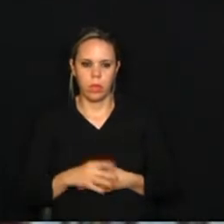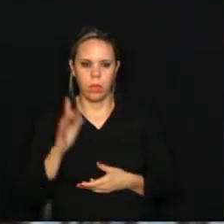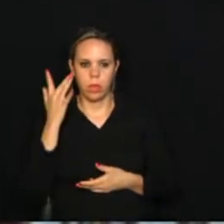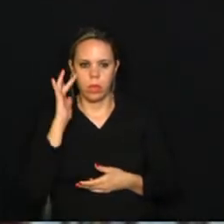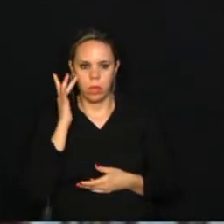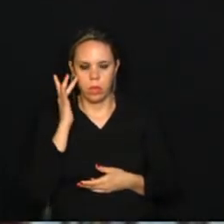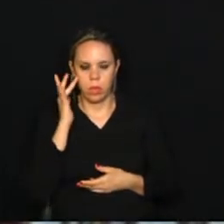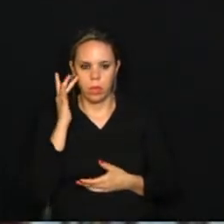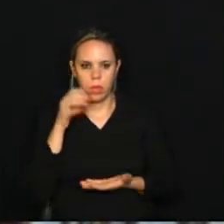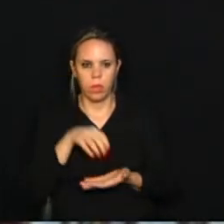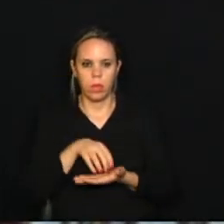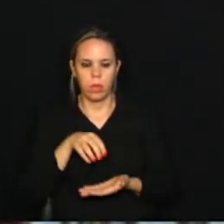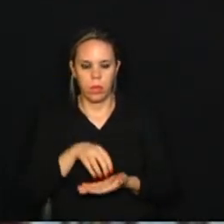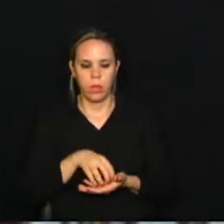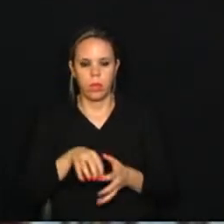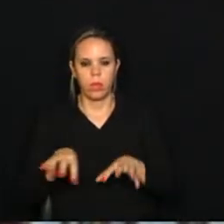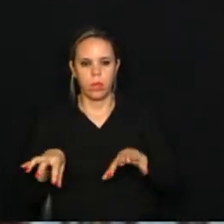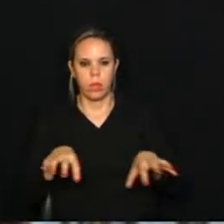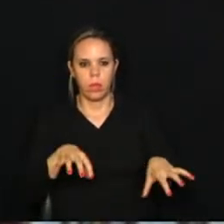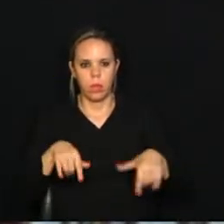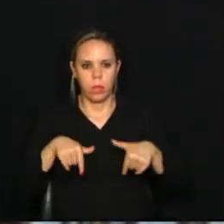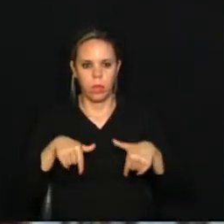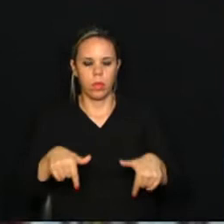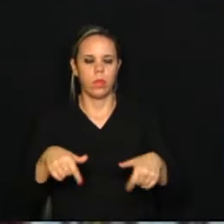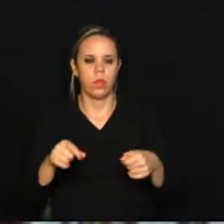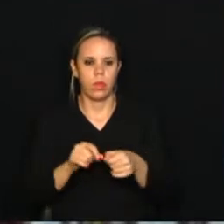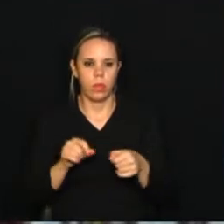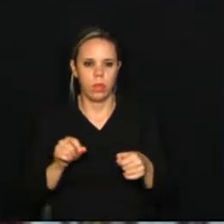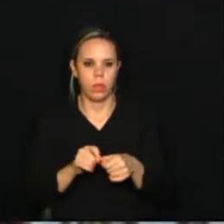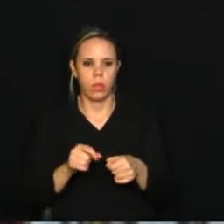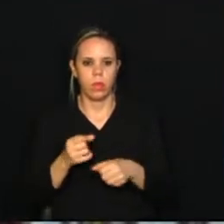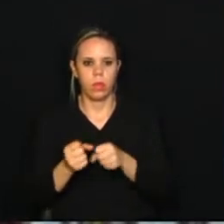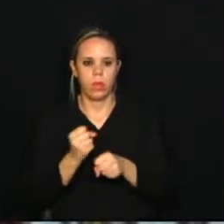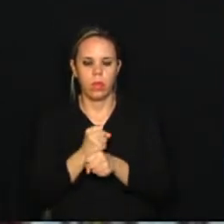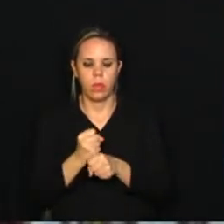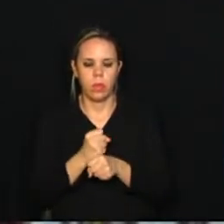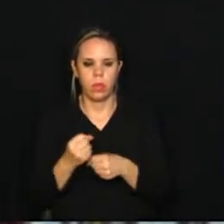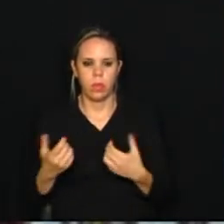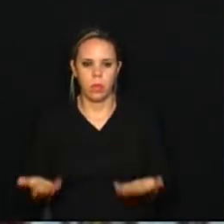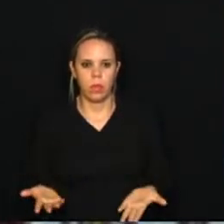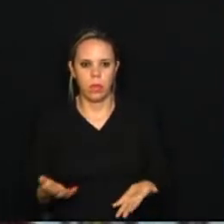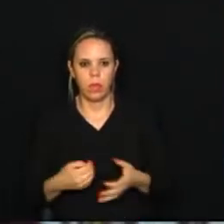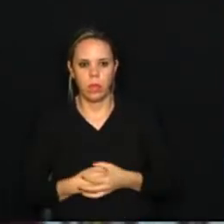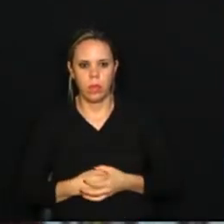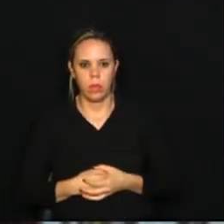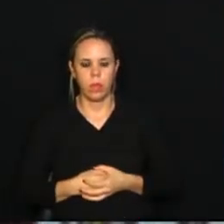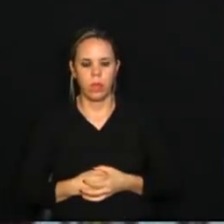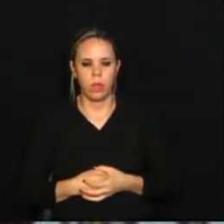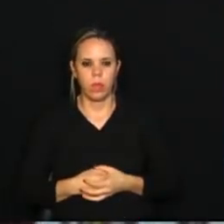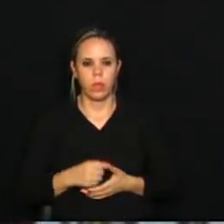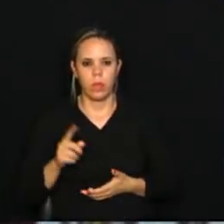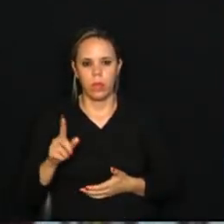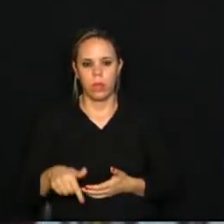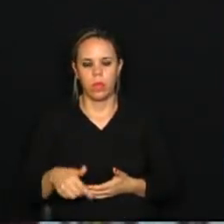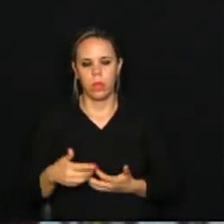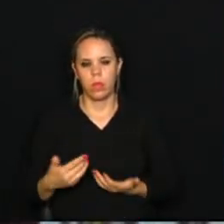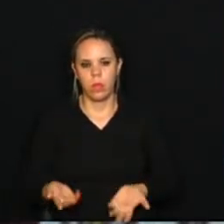a unidade de medida deverá ser anos, né? Pelo menos essa é